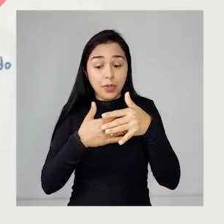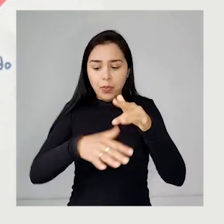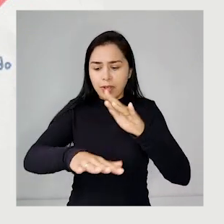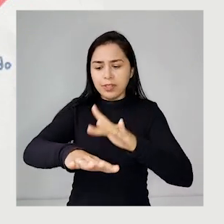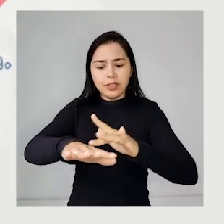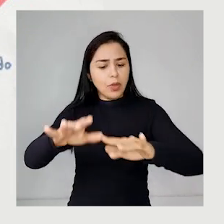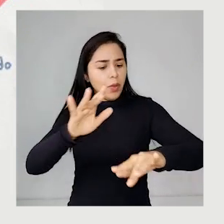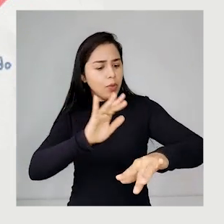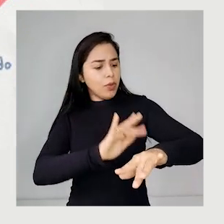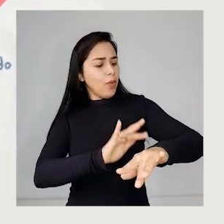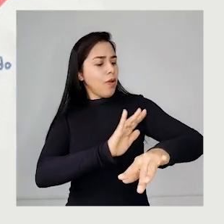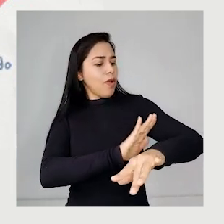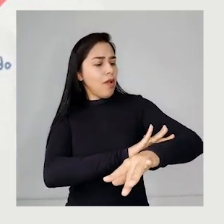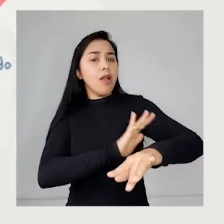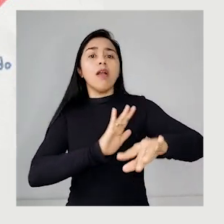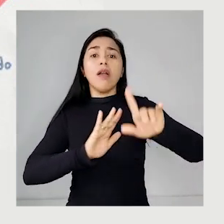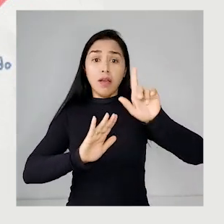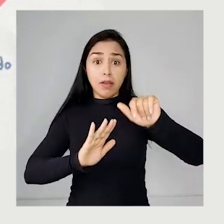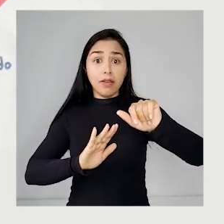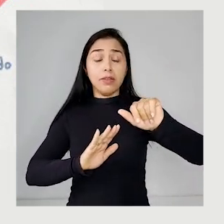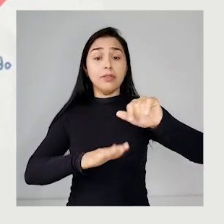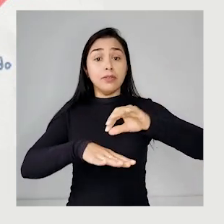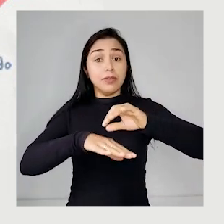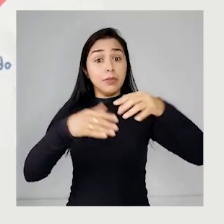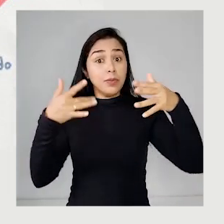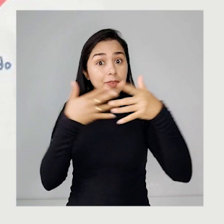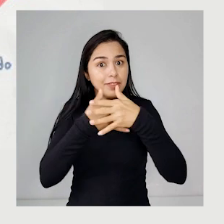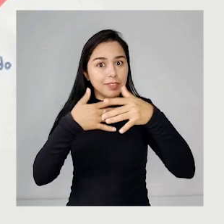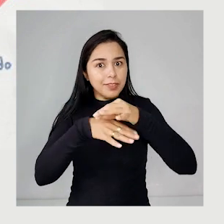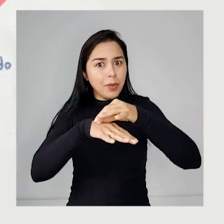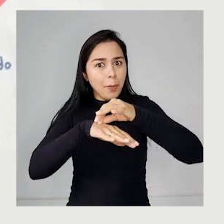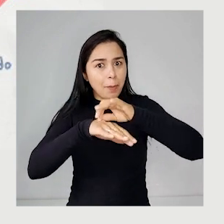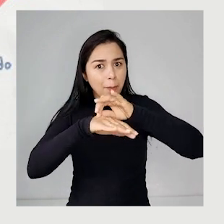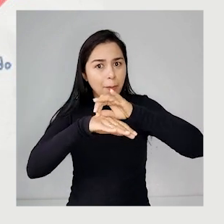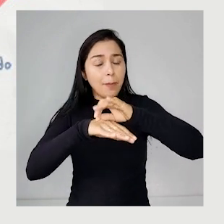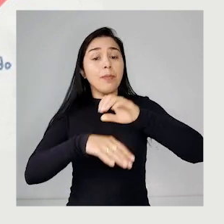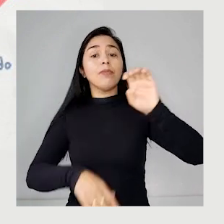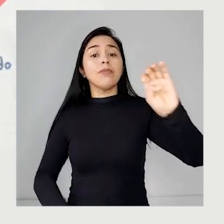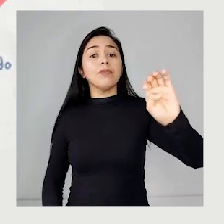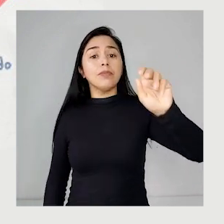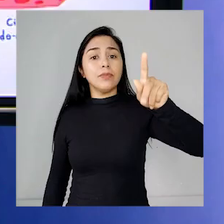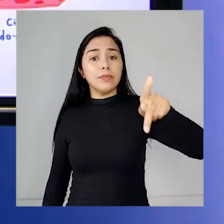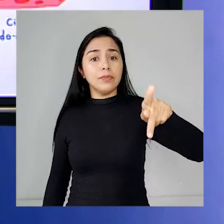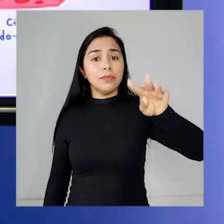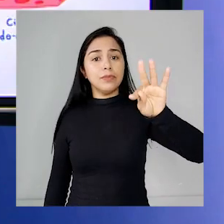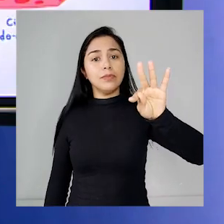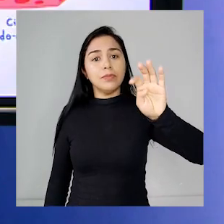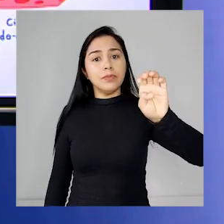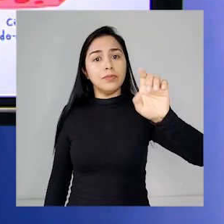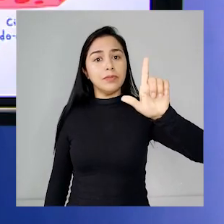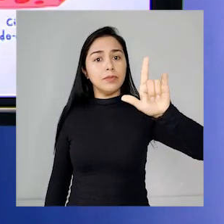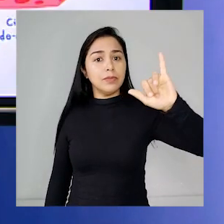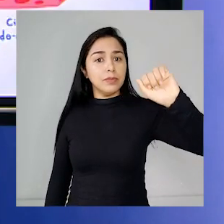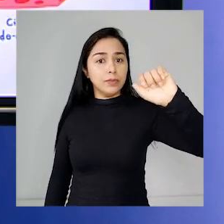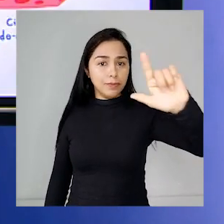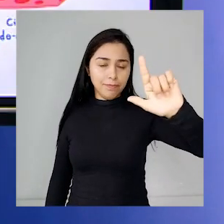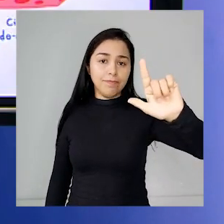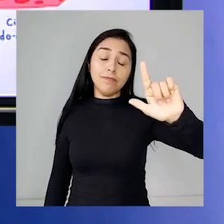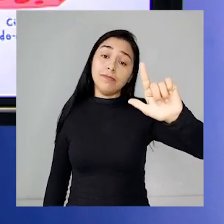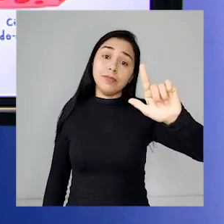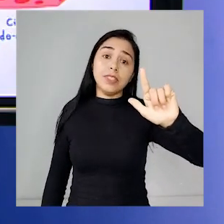nós tocamos, é o tecido epitelial que forma a nossa pele. E ele nos